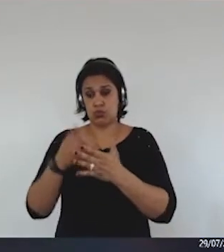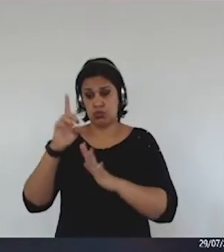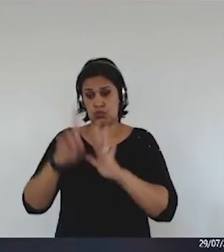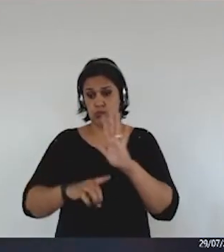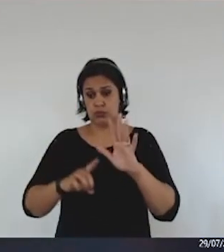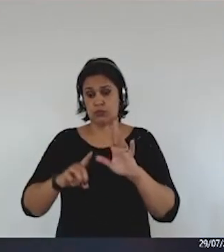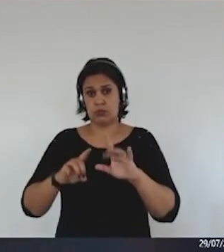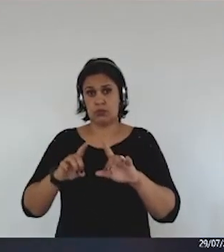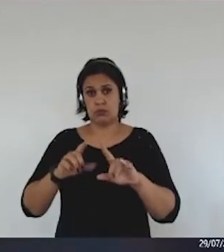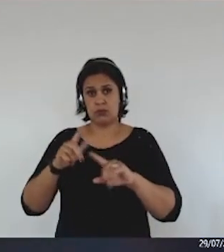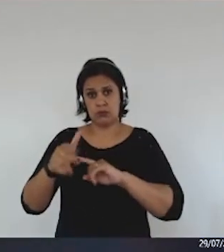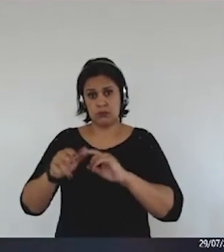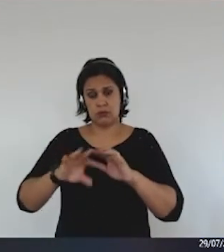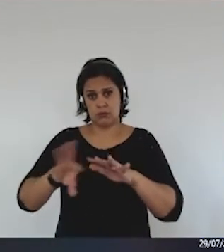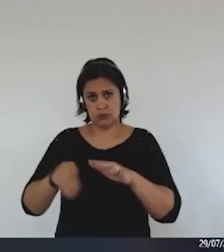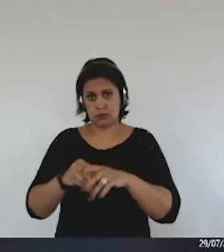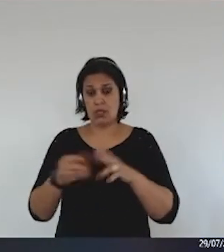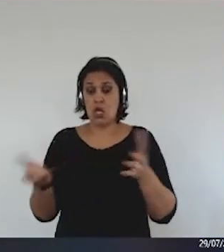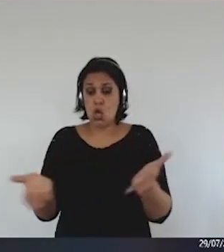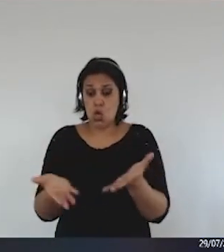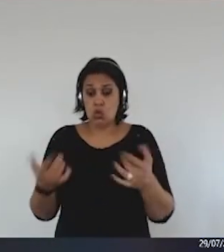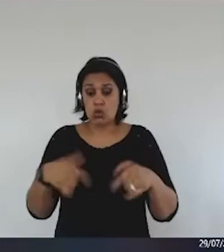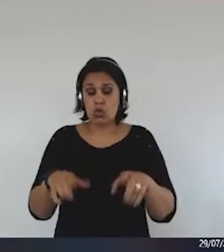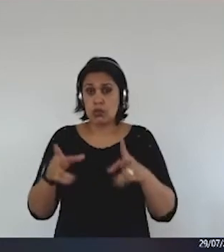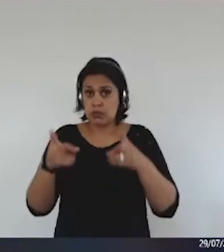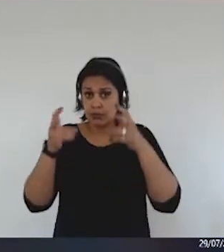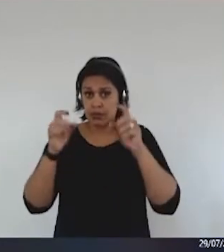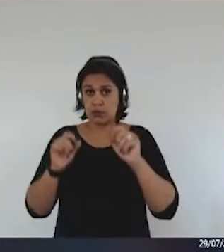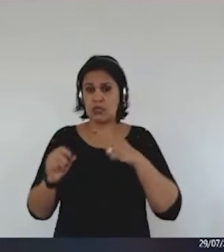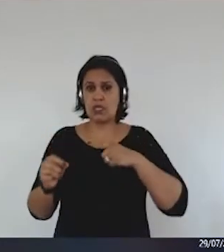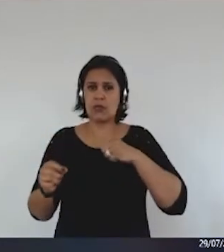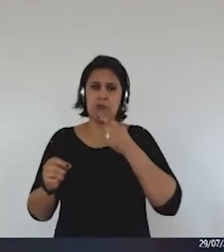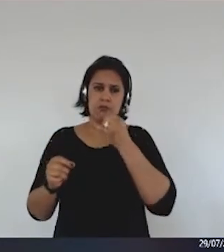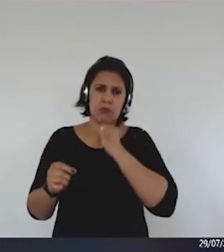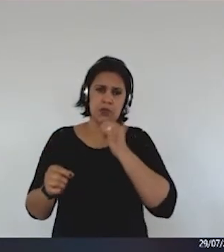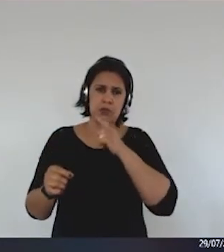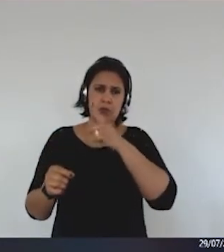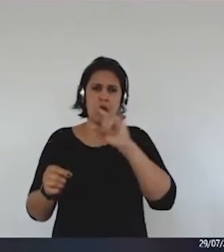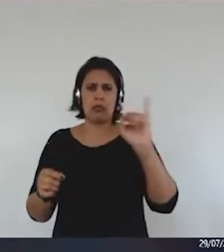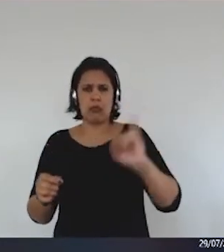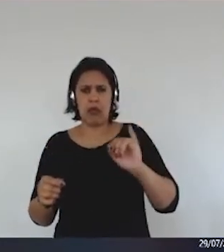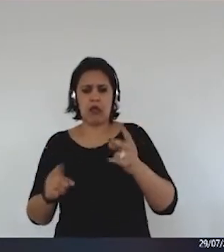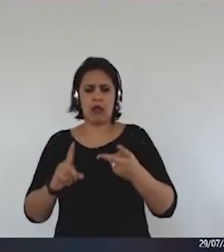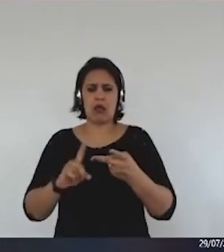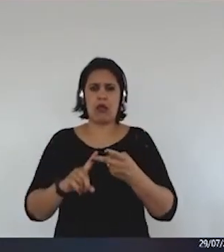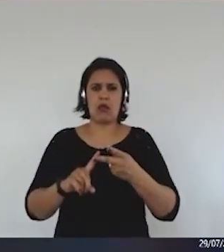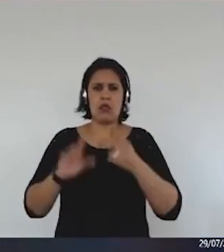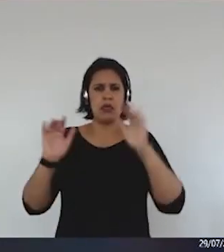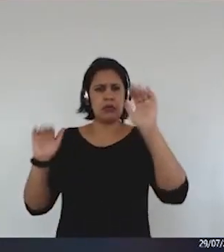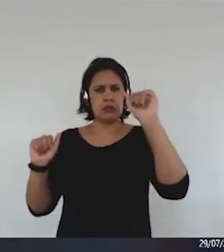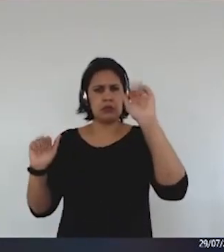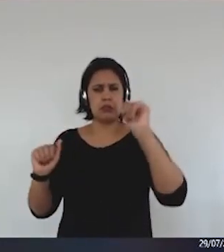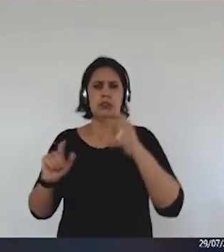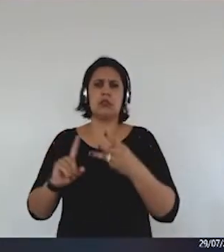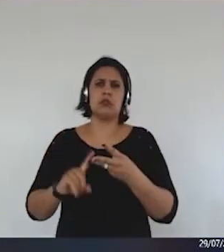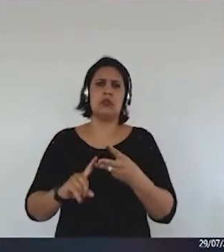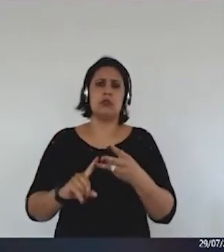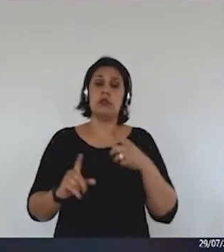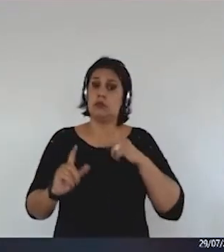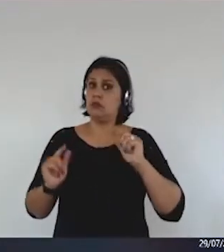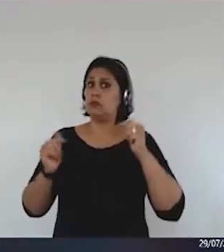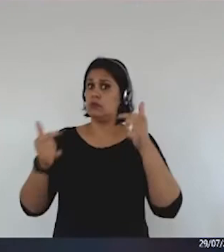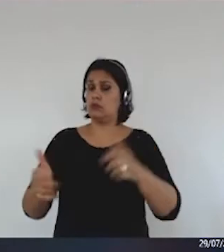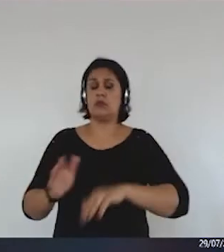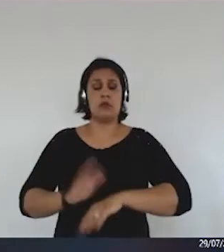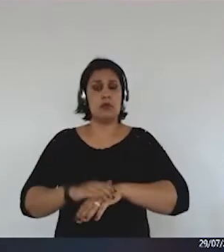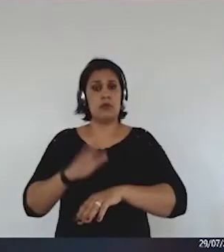se percebendo, e se a gente caminhar para outros países como Itália, Espanha, é muito mais avançado do que o Portugal e até